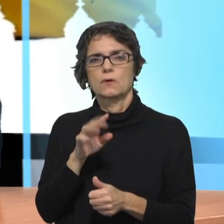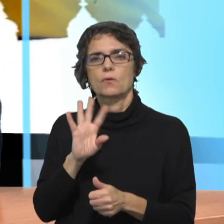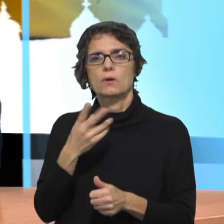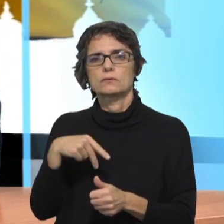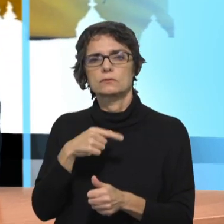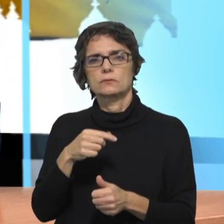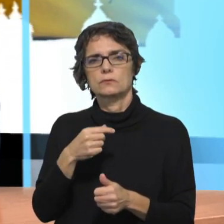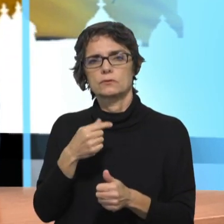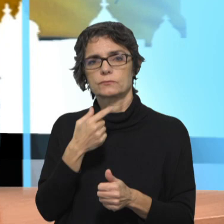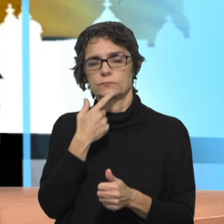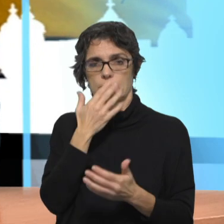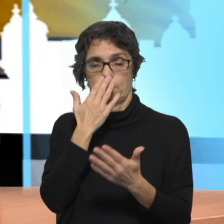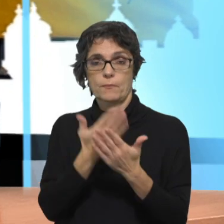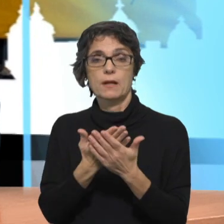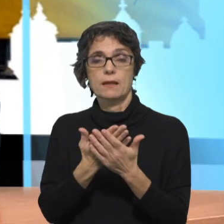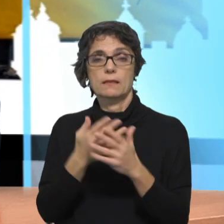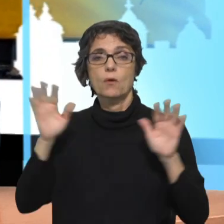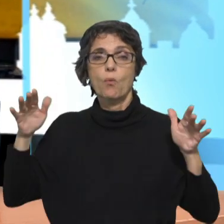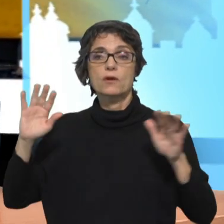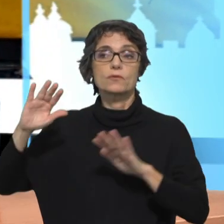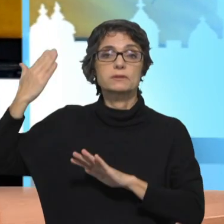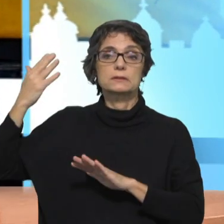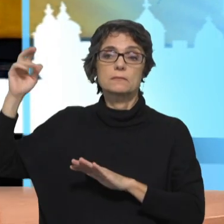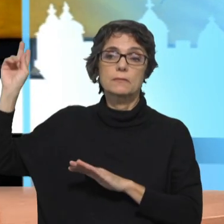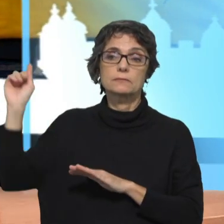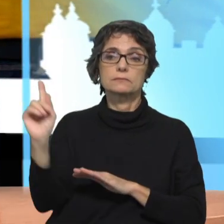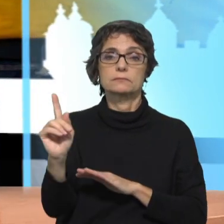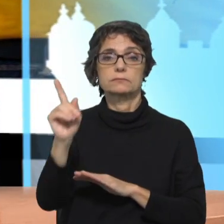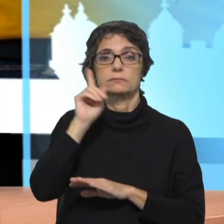olhamos este episódio da Anunciação do Anjo a Nossa Senhora, vamos